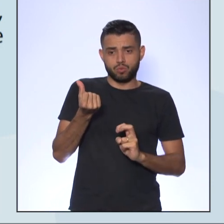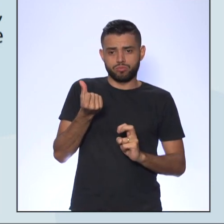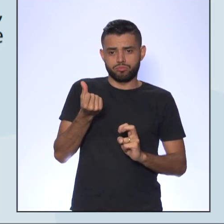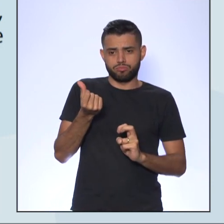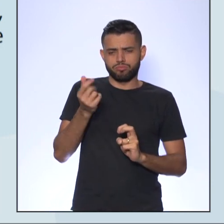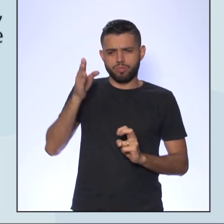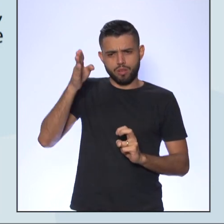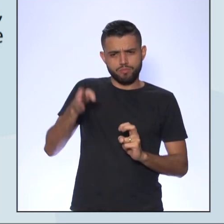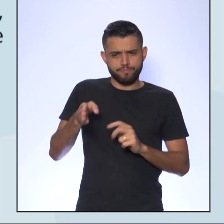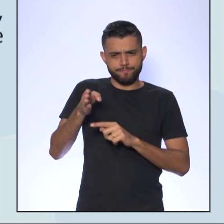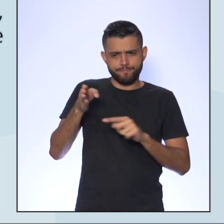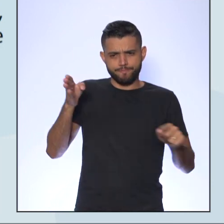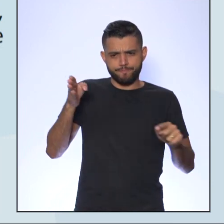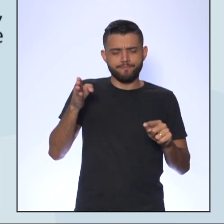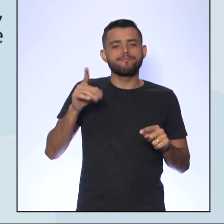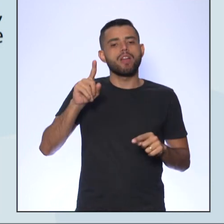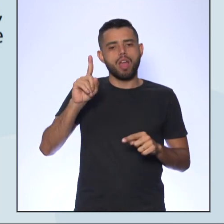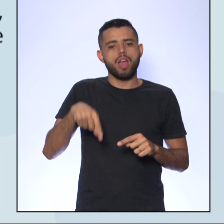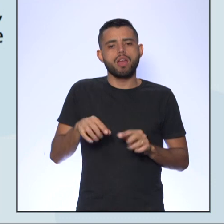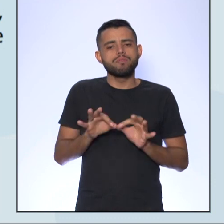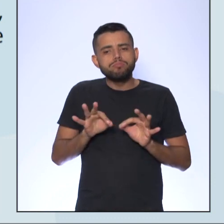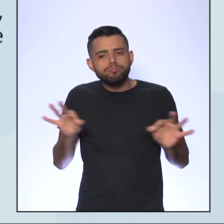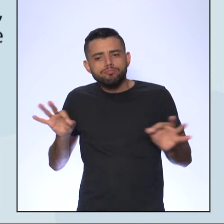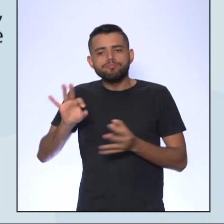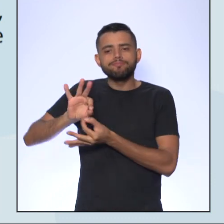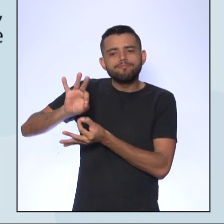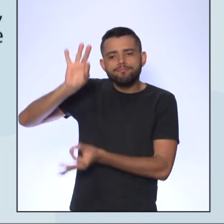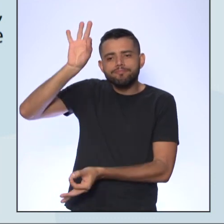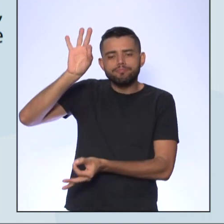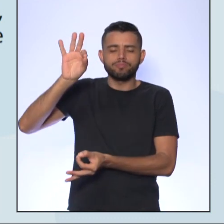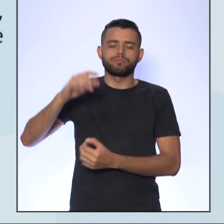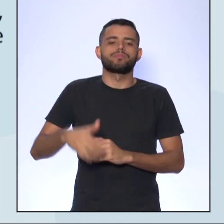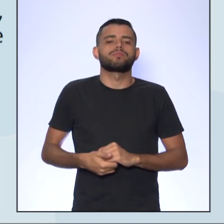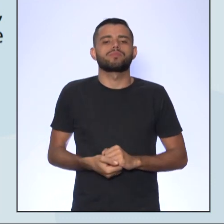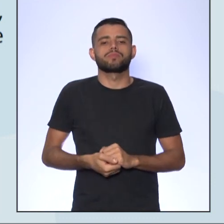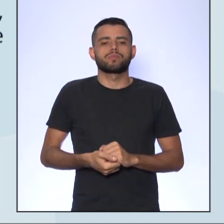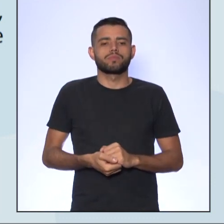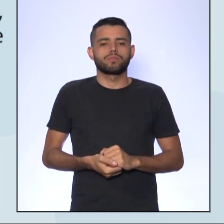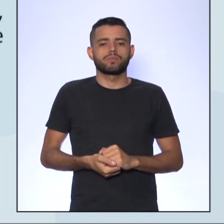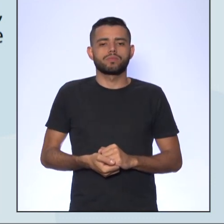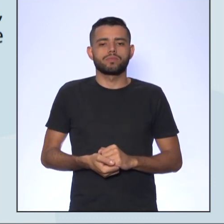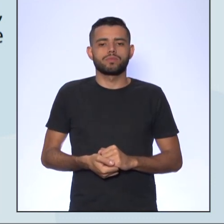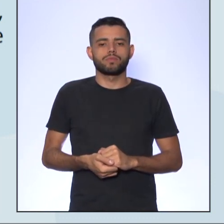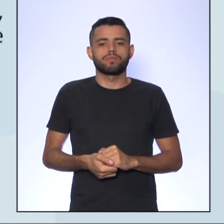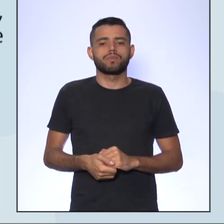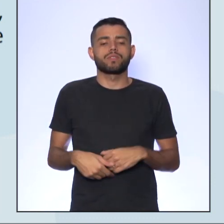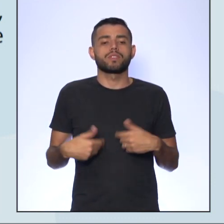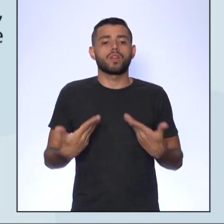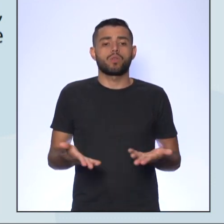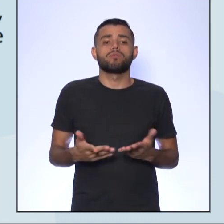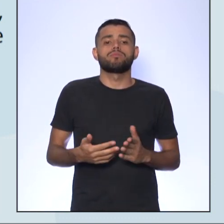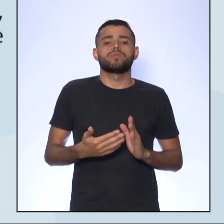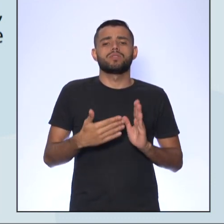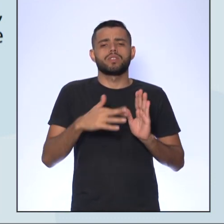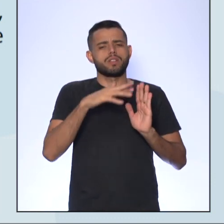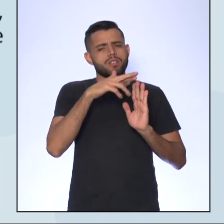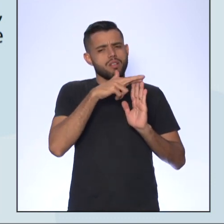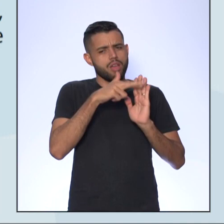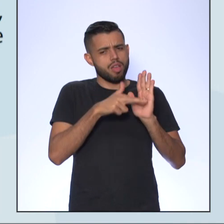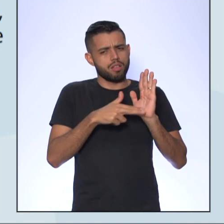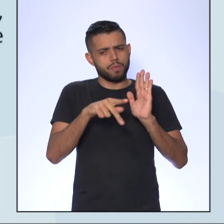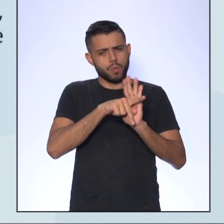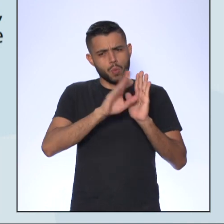aí, é um metro, é o comprimento de cada lado aí, né, nesse retângulo. Seguindo as orientações dos